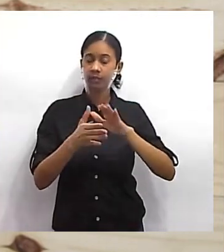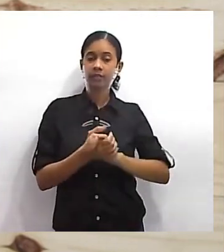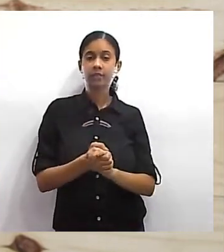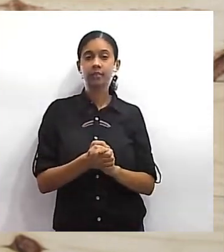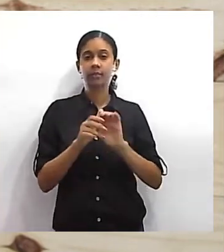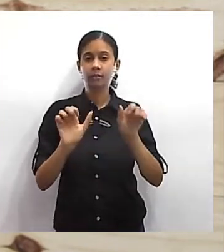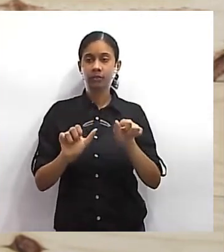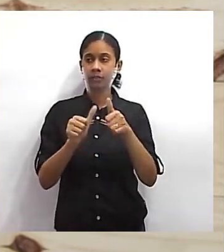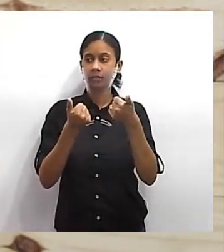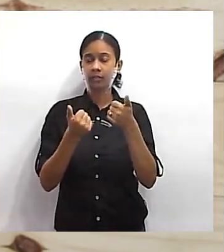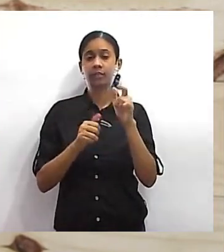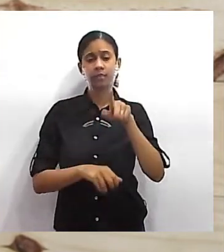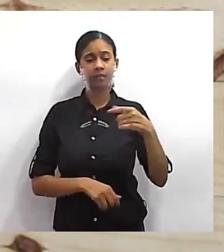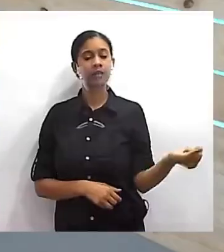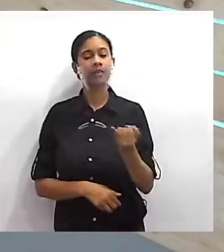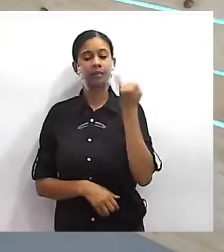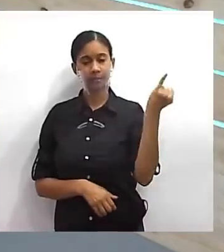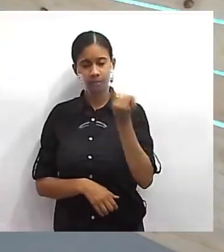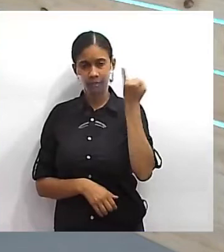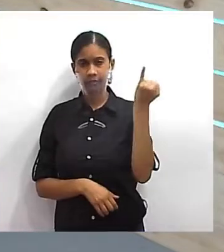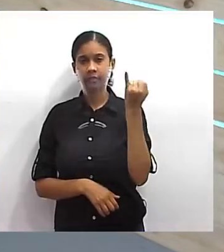Então, isso é muito importante ter